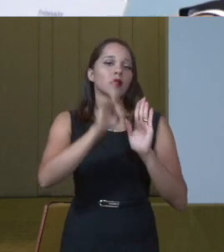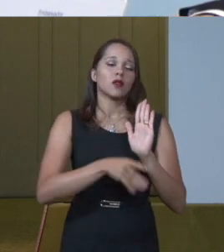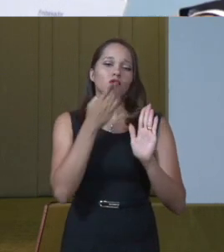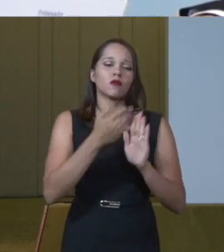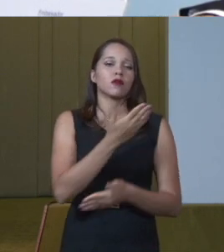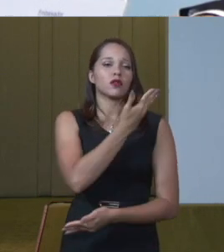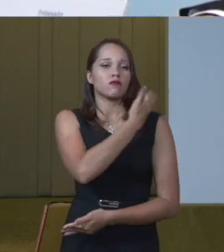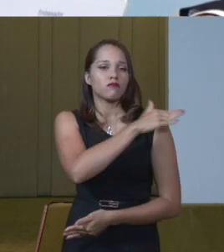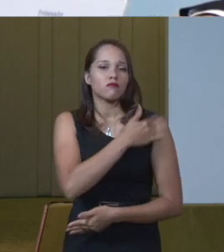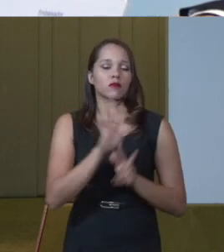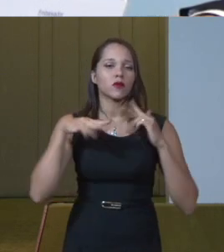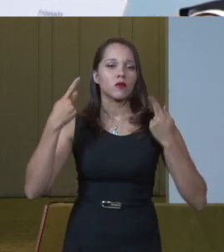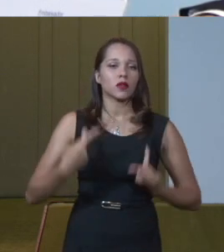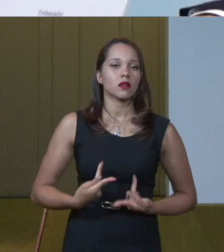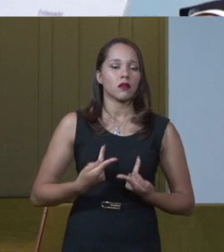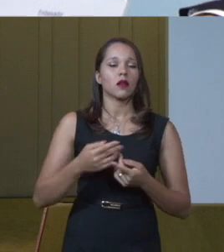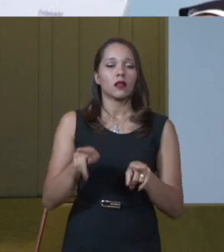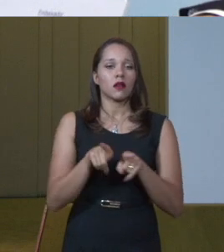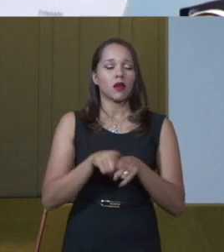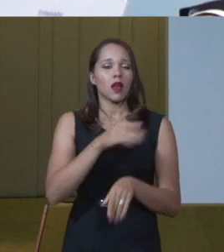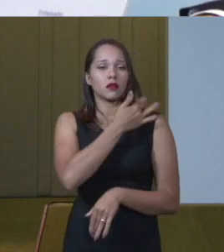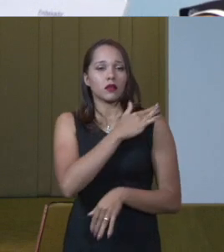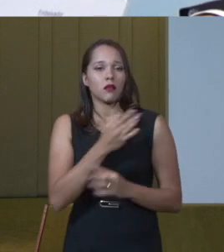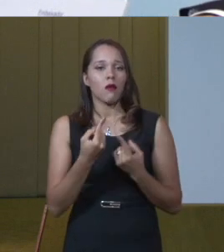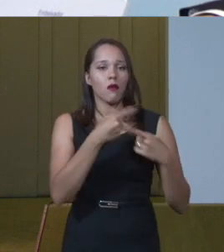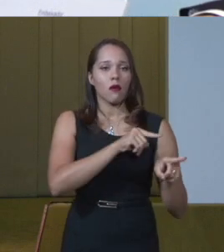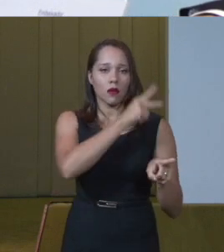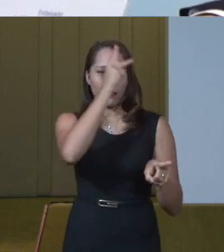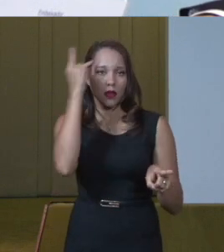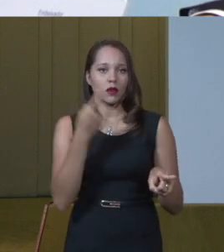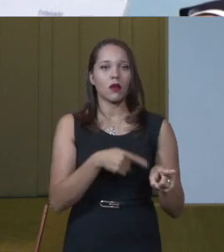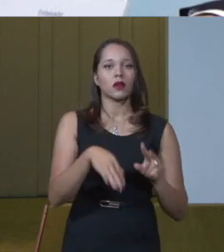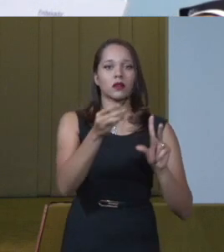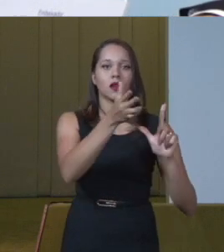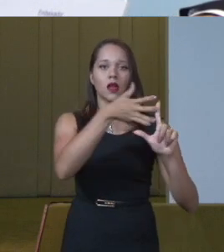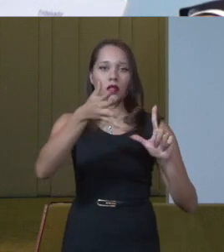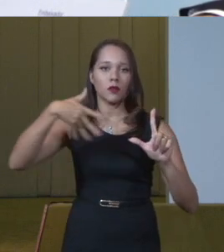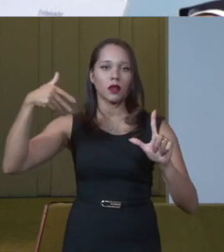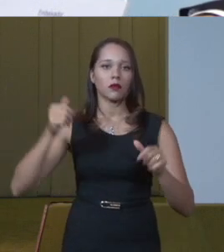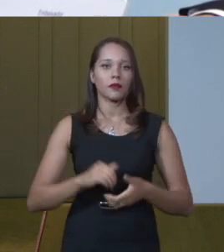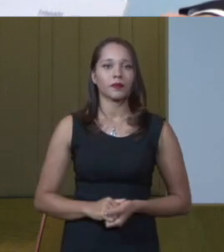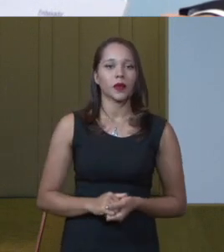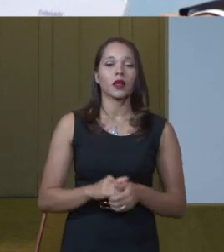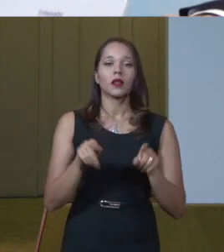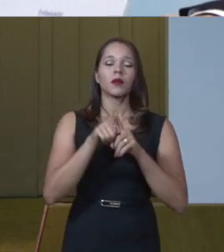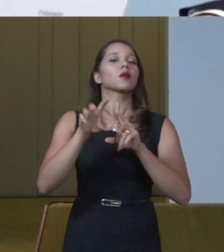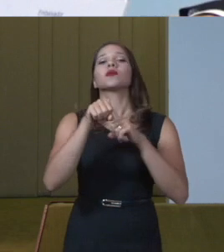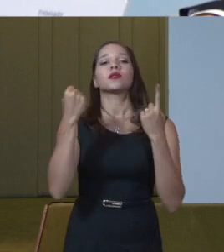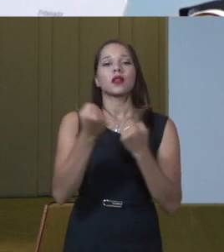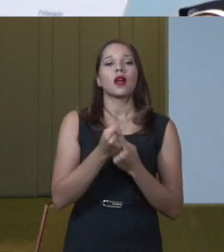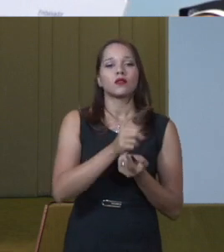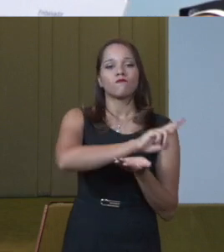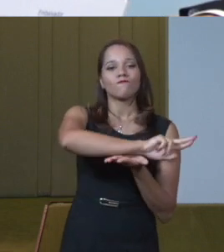de desumanização do humano, inclusive a discriminação contra pessoas LGBTI. Como sociedade